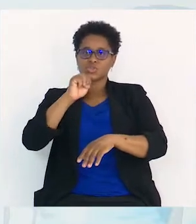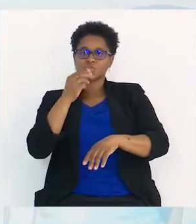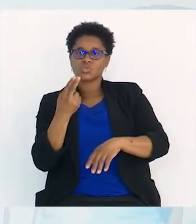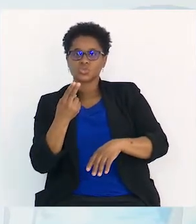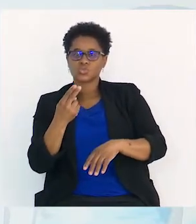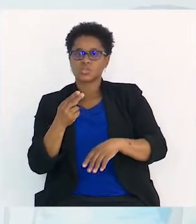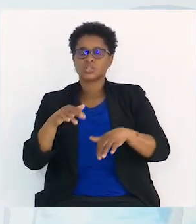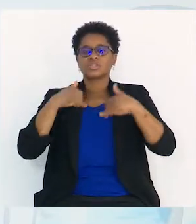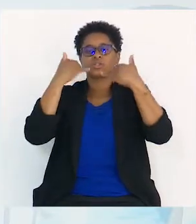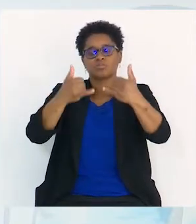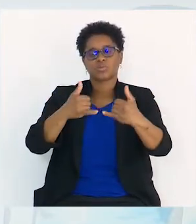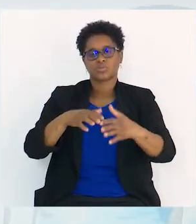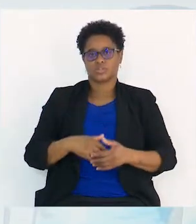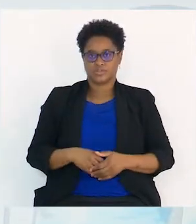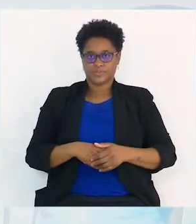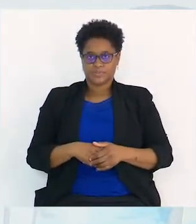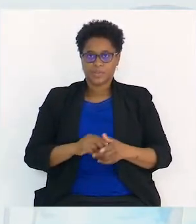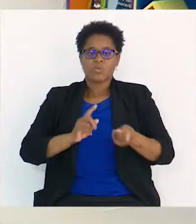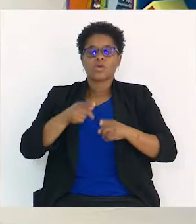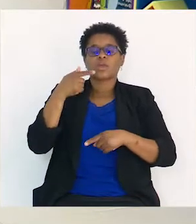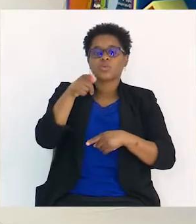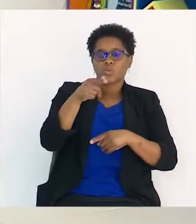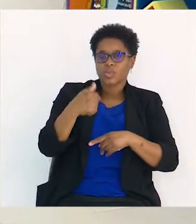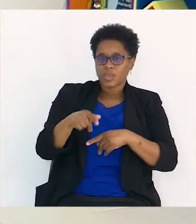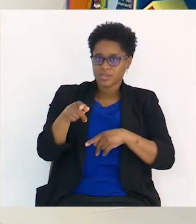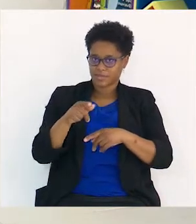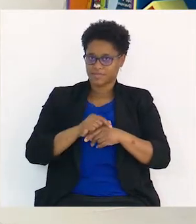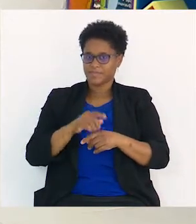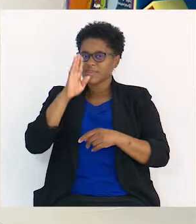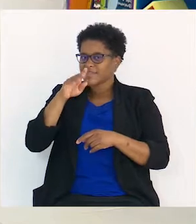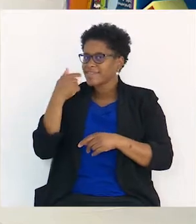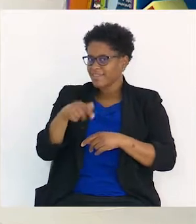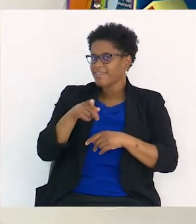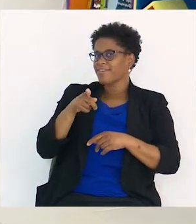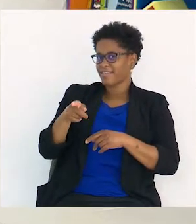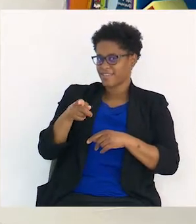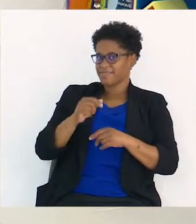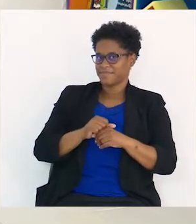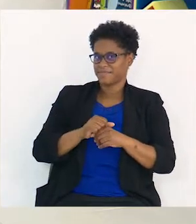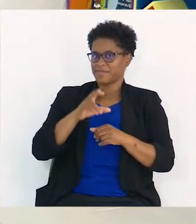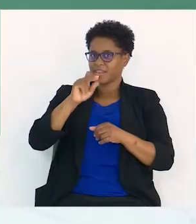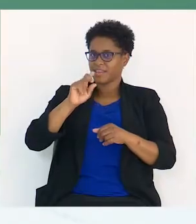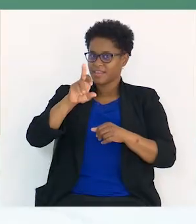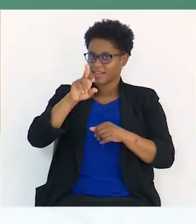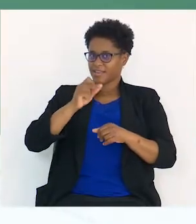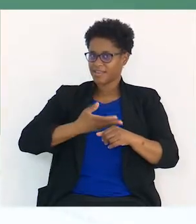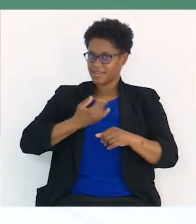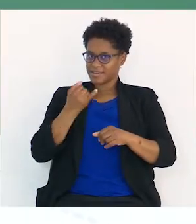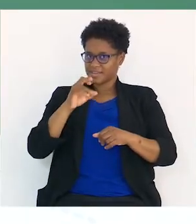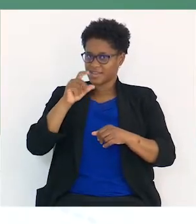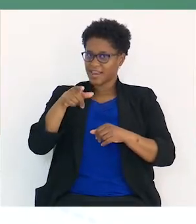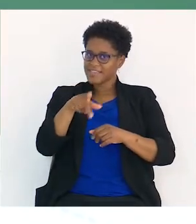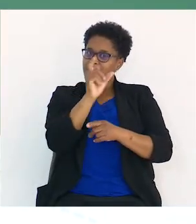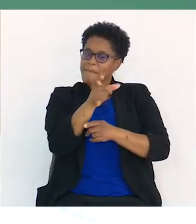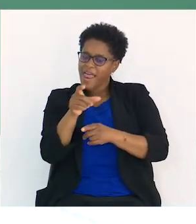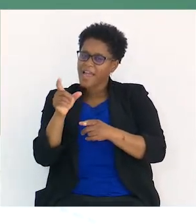seguidamente, ou então depois. Então, o que é que tu tens aqui? Se tens aqui radical, esta palavrinha